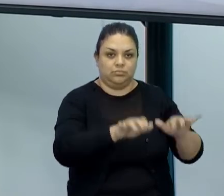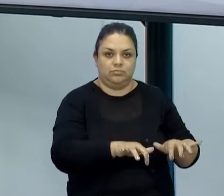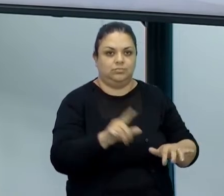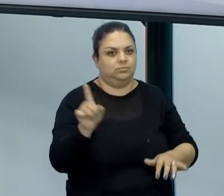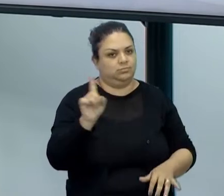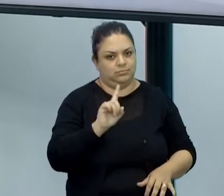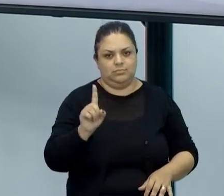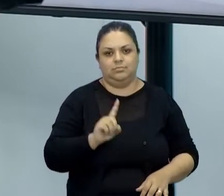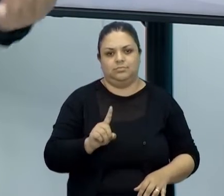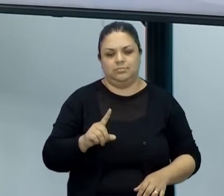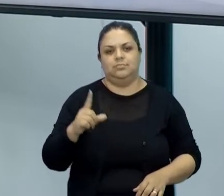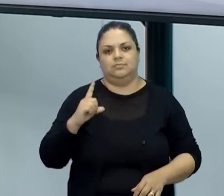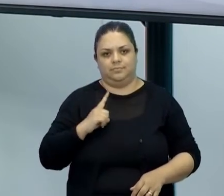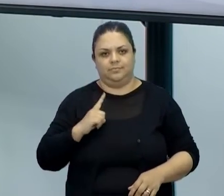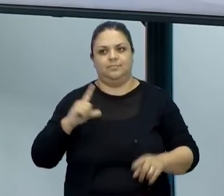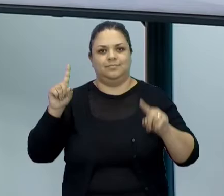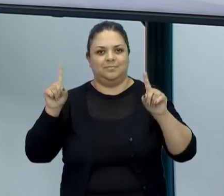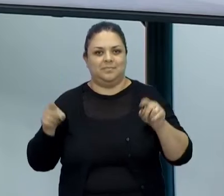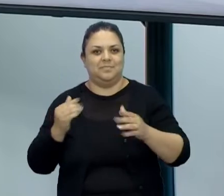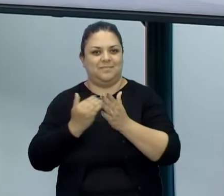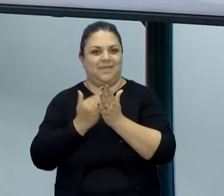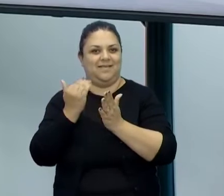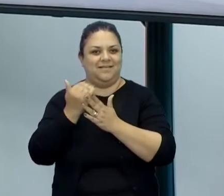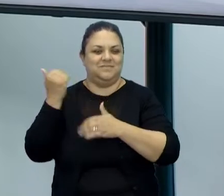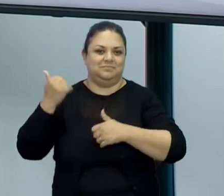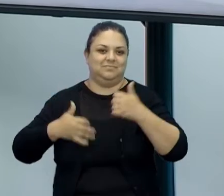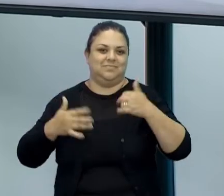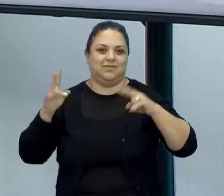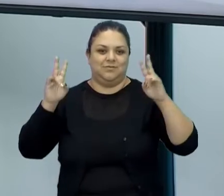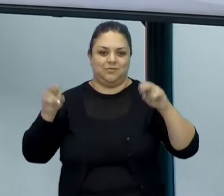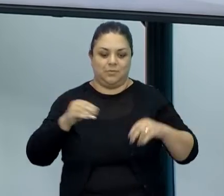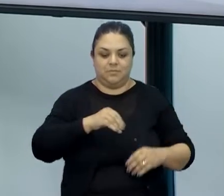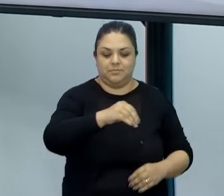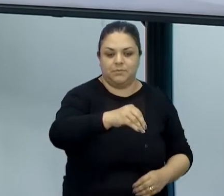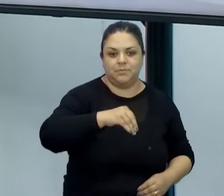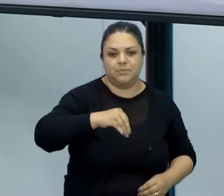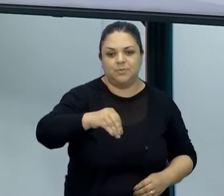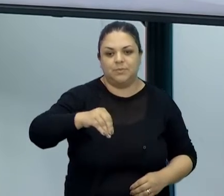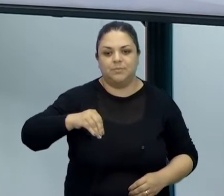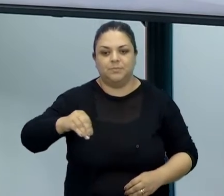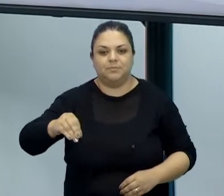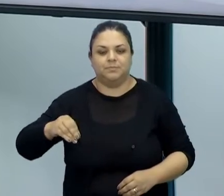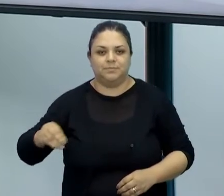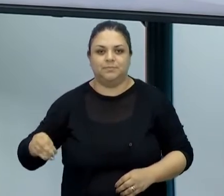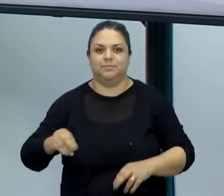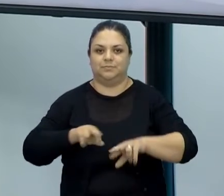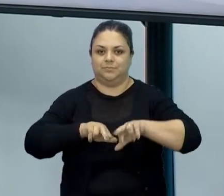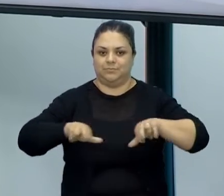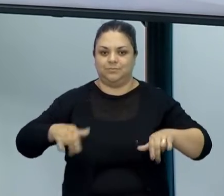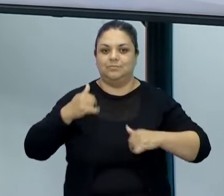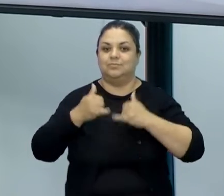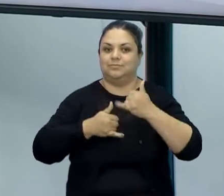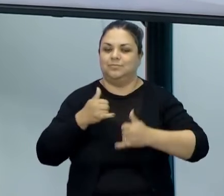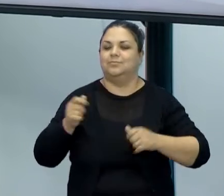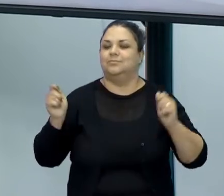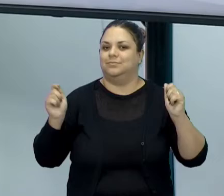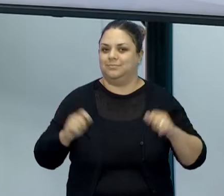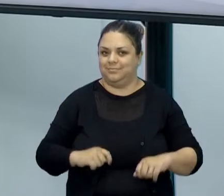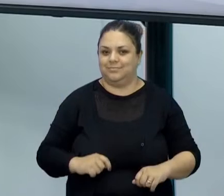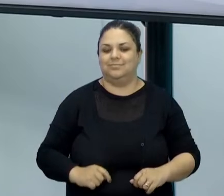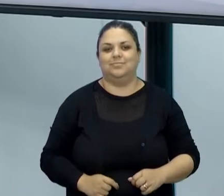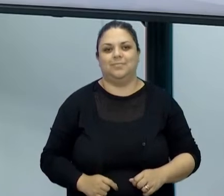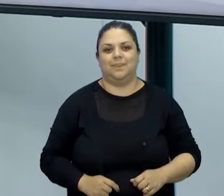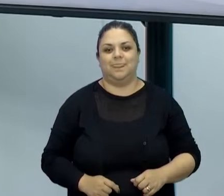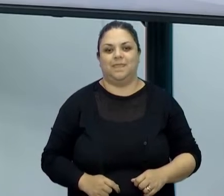tá? A gente abre alguns parênteses também para falar sobre jogos de tabuleiro, que é um meio muito bacana para se trabalhar também. A